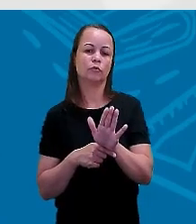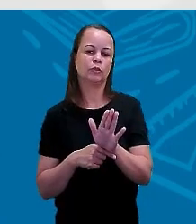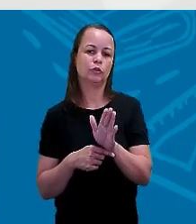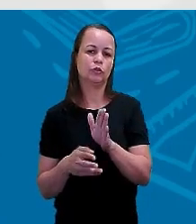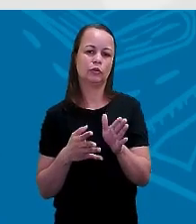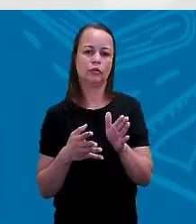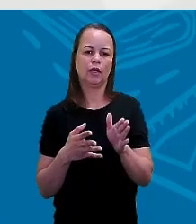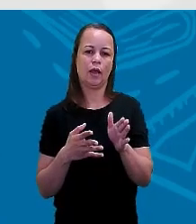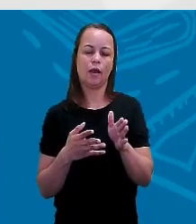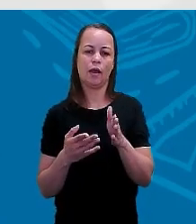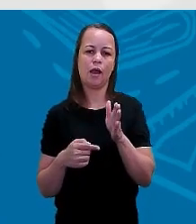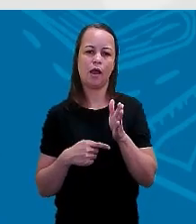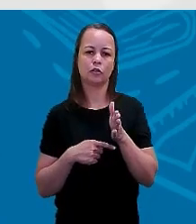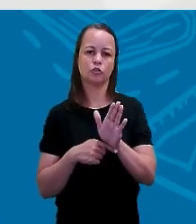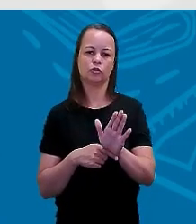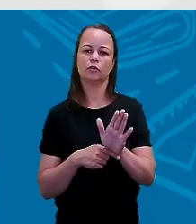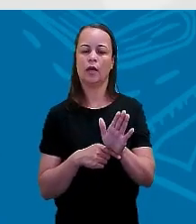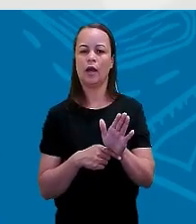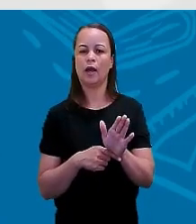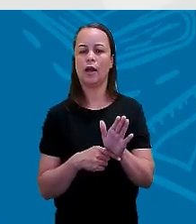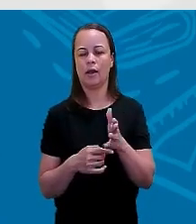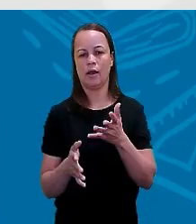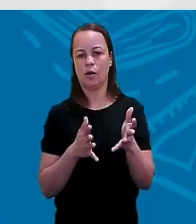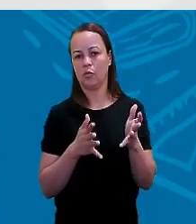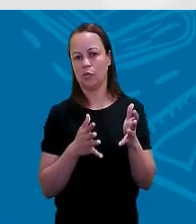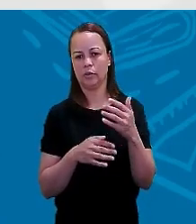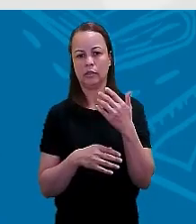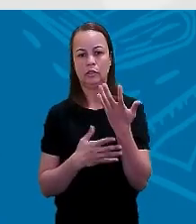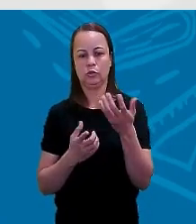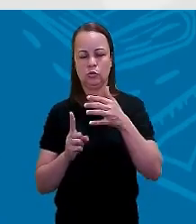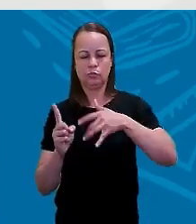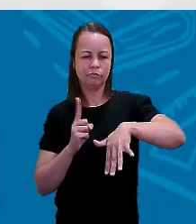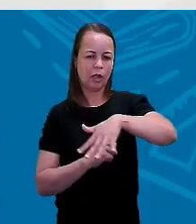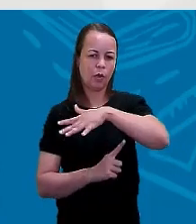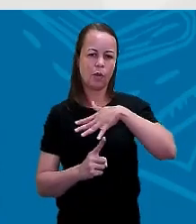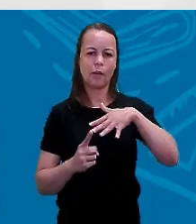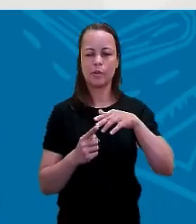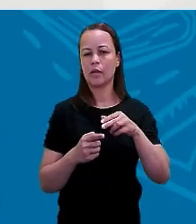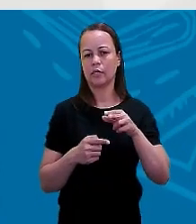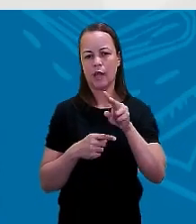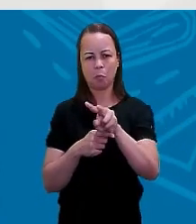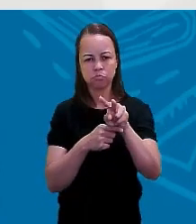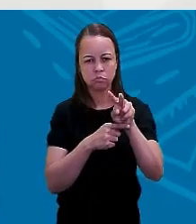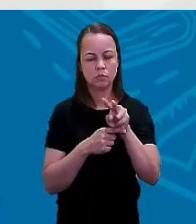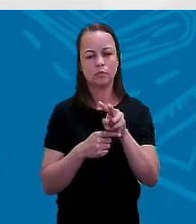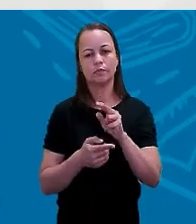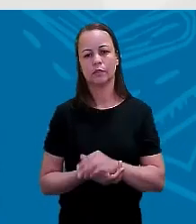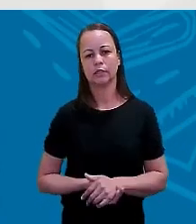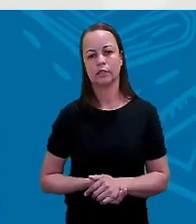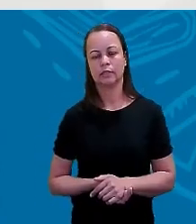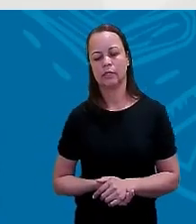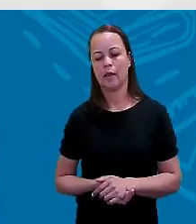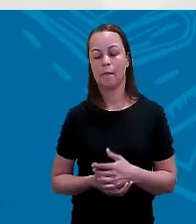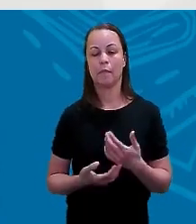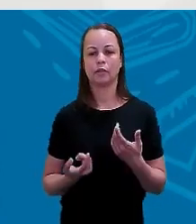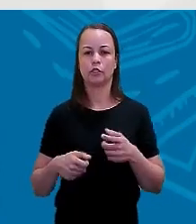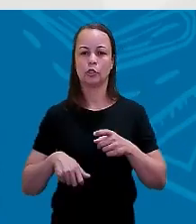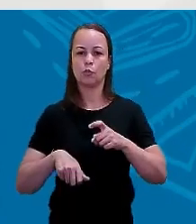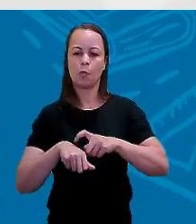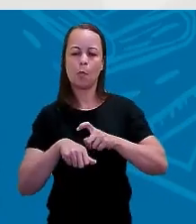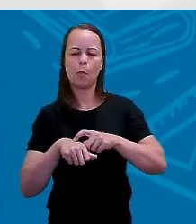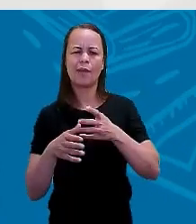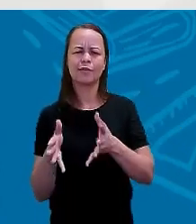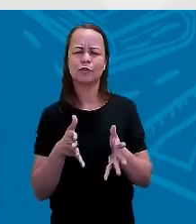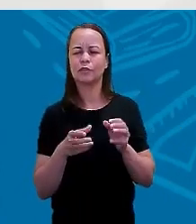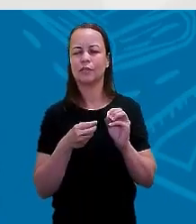à preservação do nosso meio ambiente, porque a partir do momento que a gente recicla, a gente vai